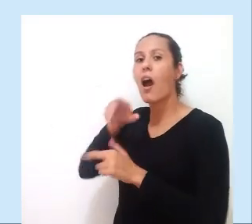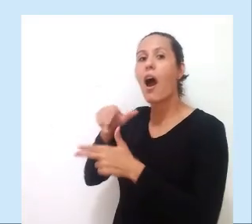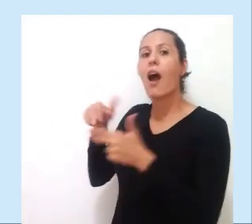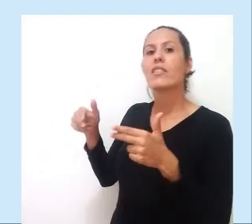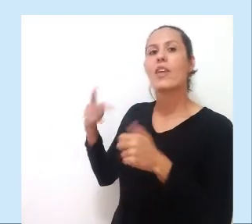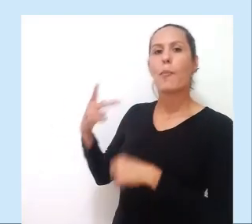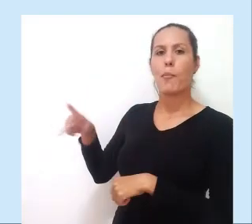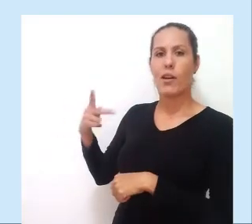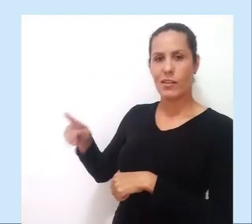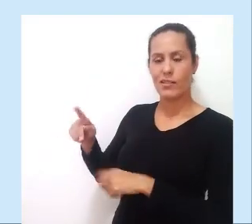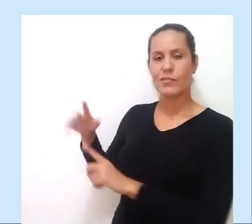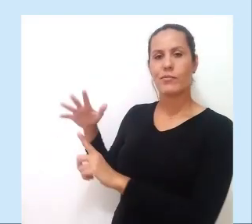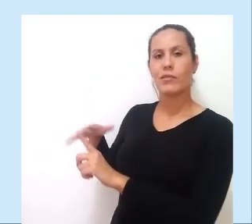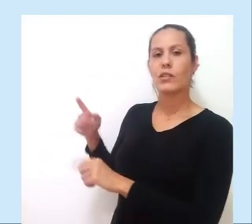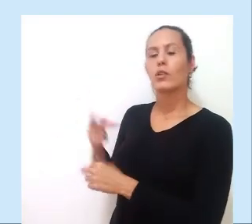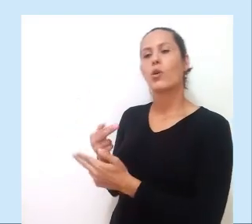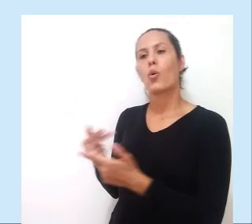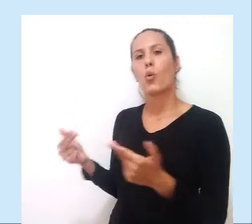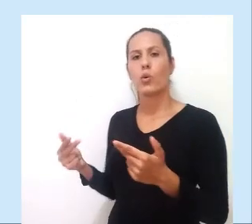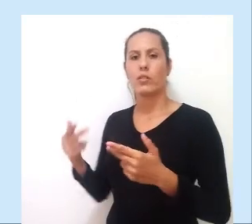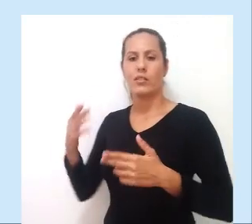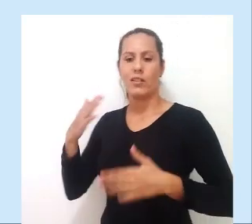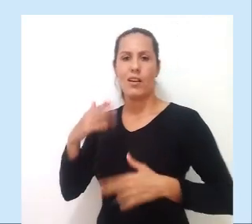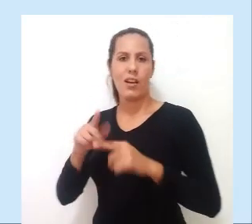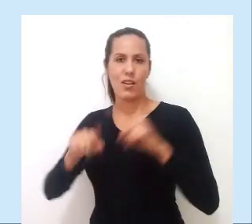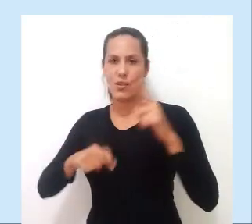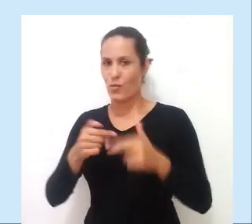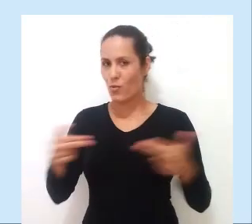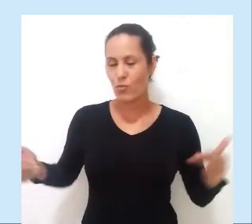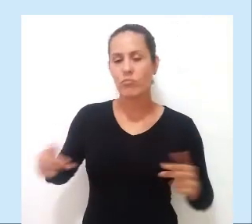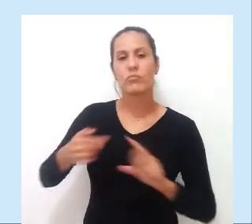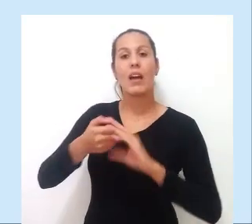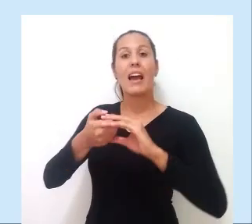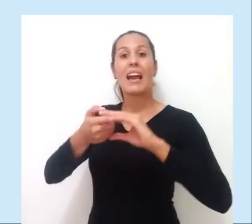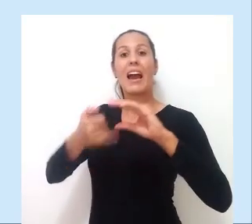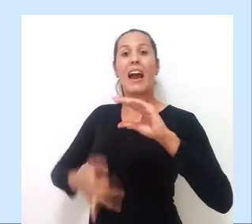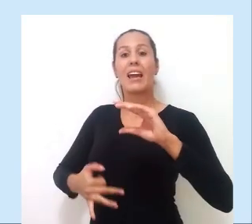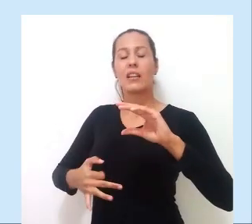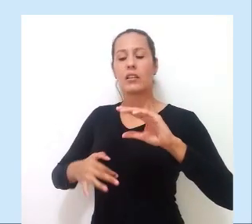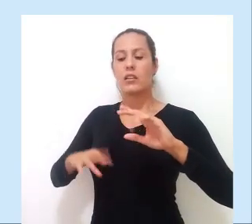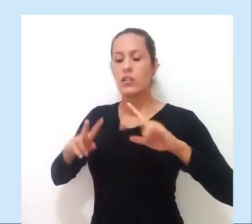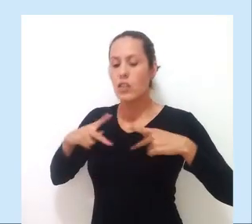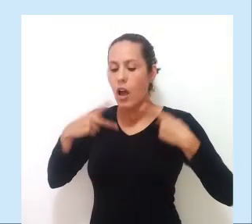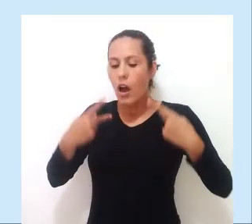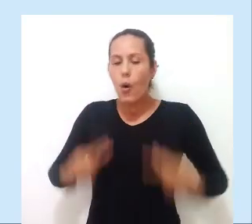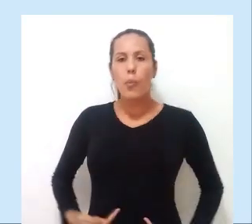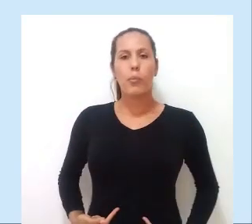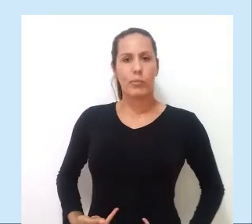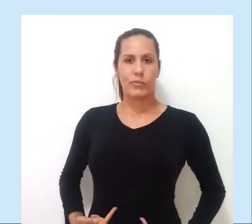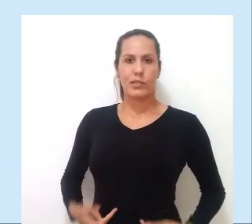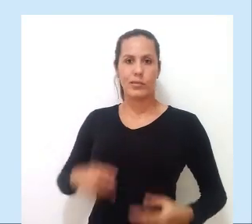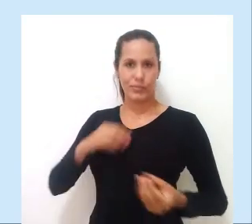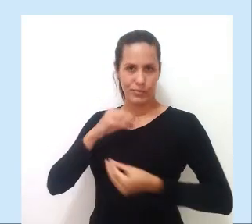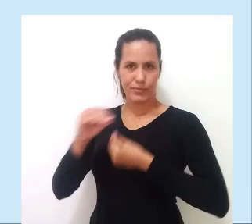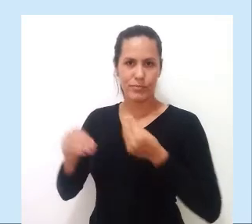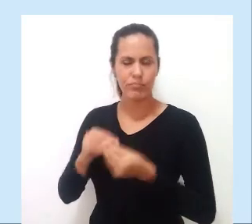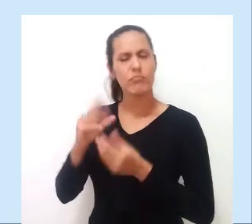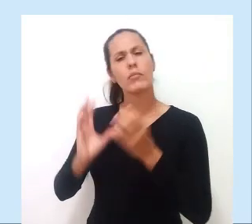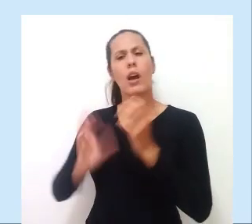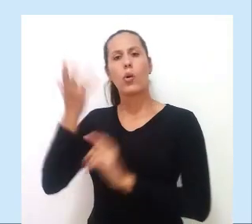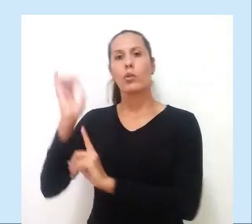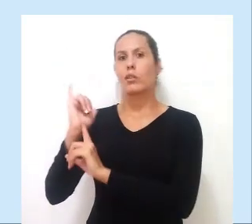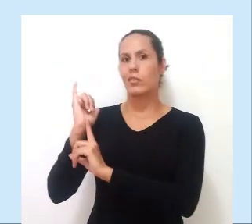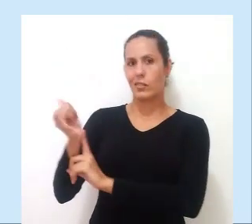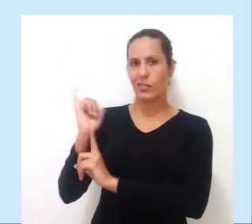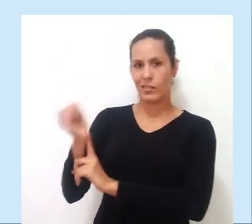são de animais, de seres inanimados também, com características humanas. Então, acontece muito